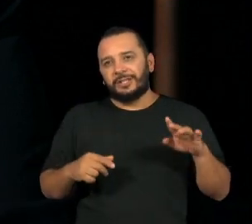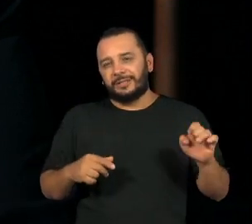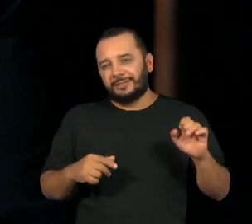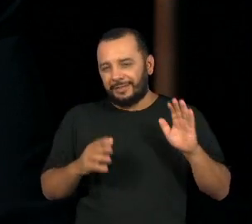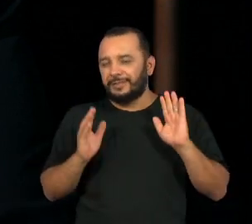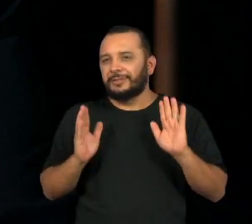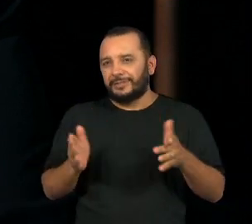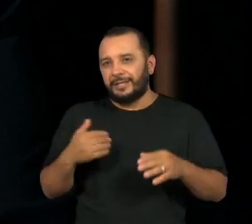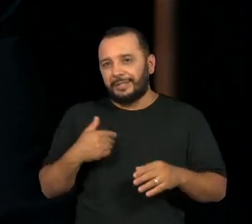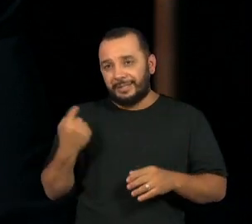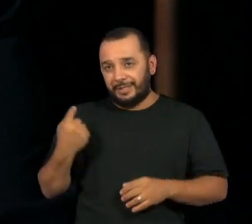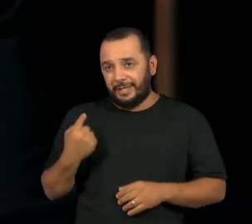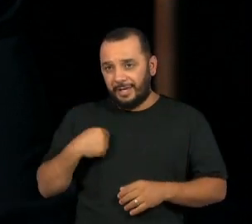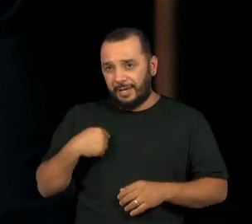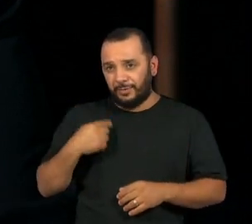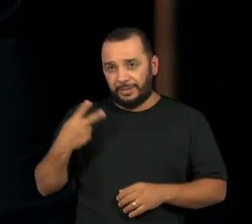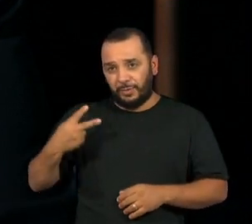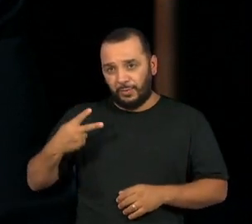Papai, ele